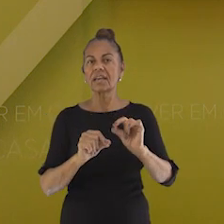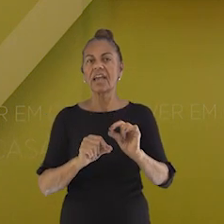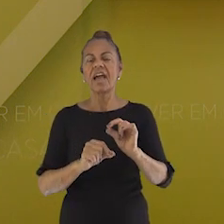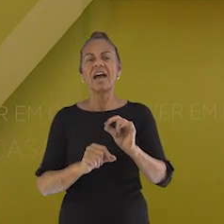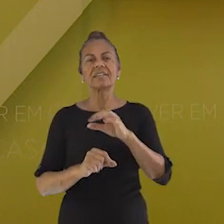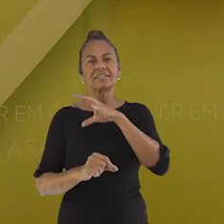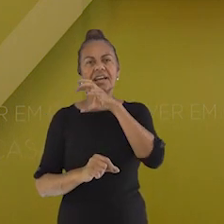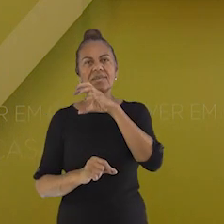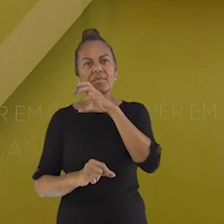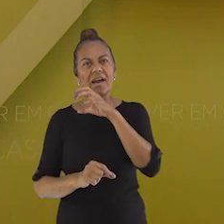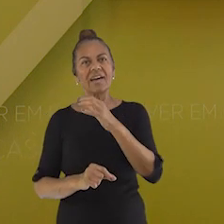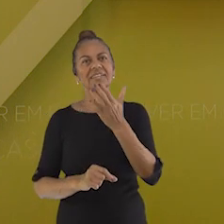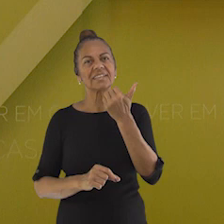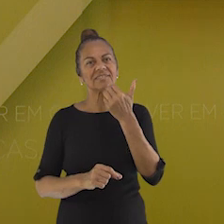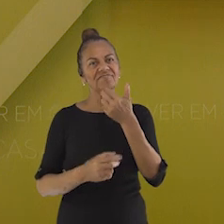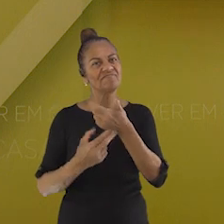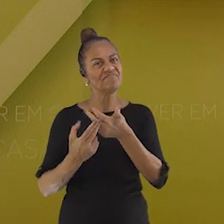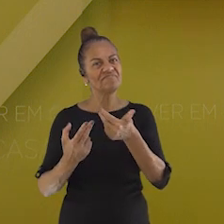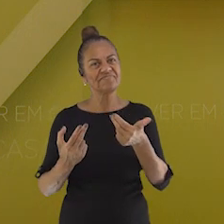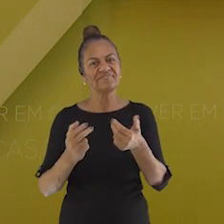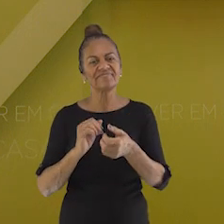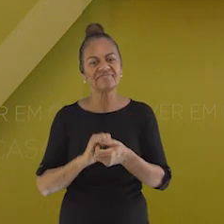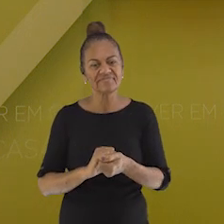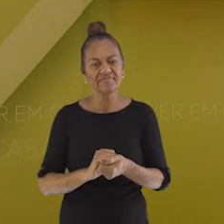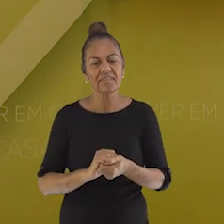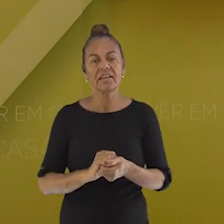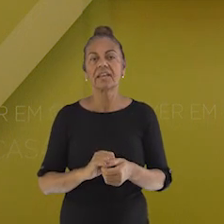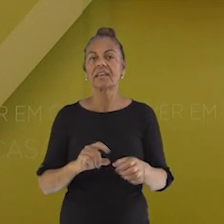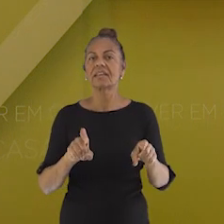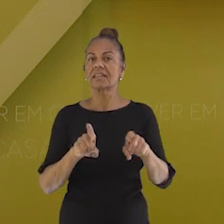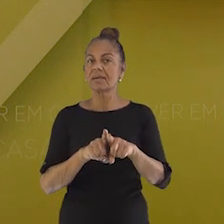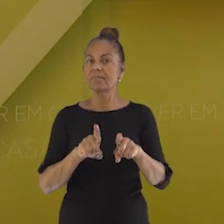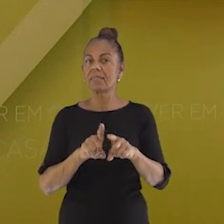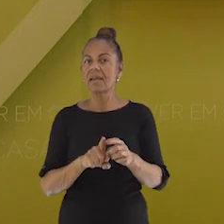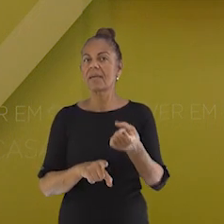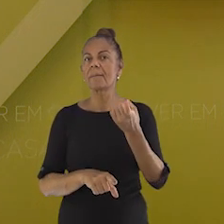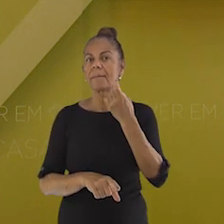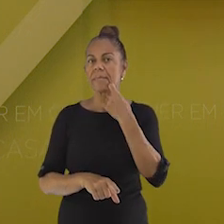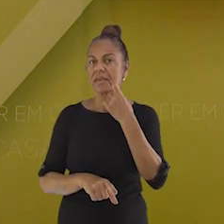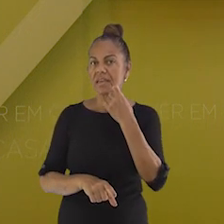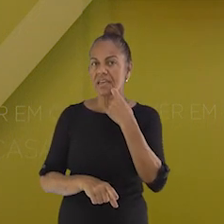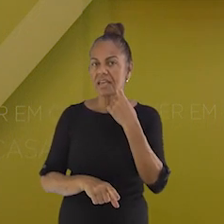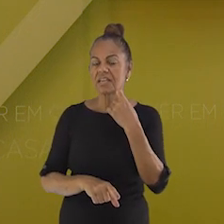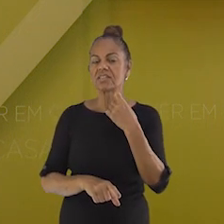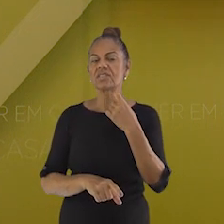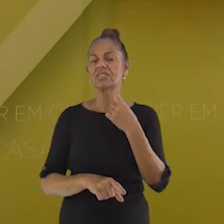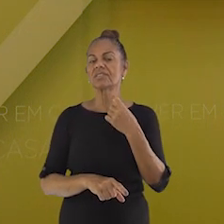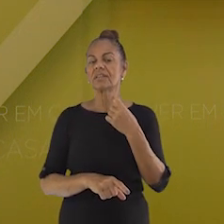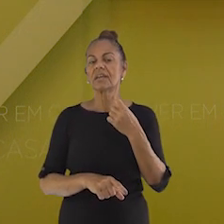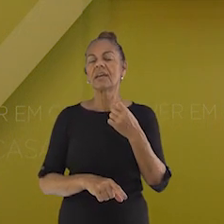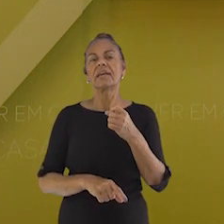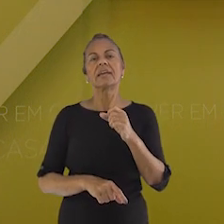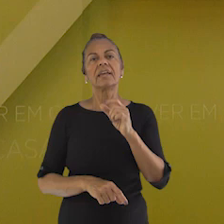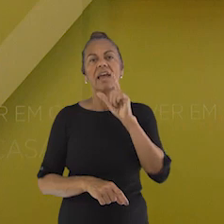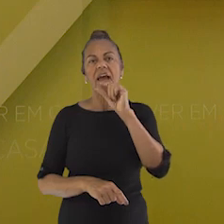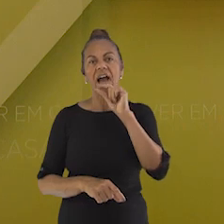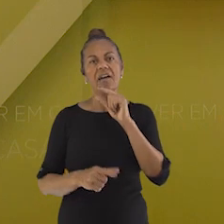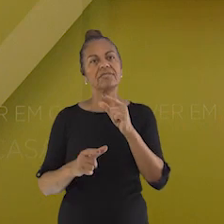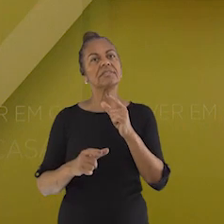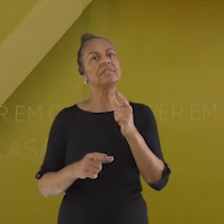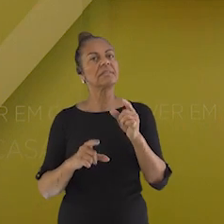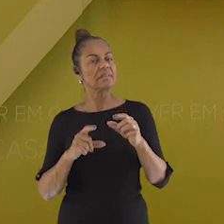para pequenos animais, que, sua vez, alimentarão peixes e aves maiores, que